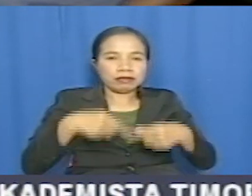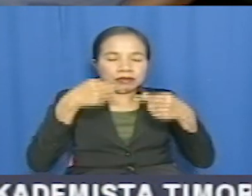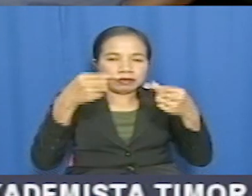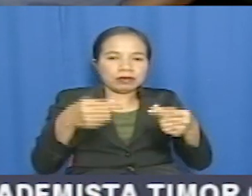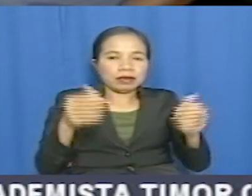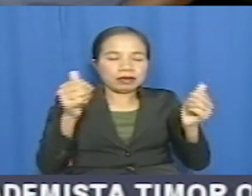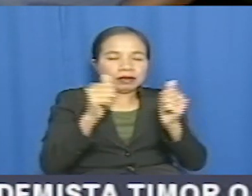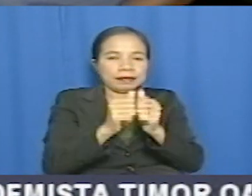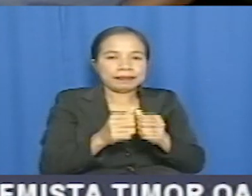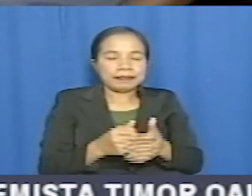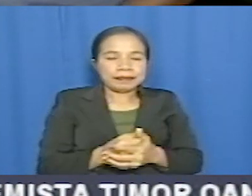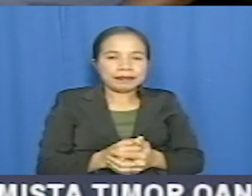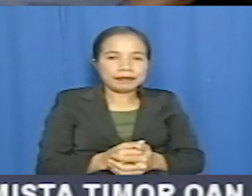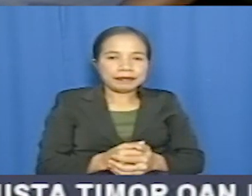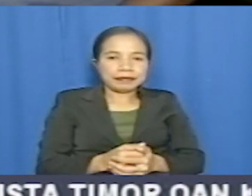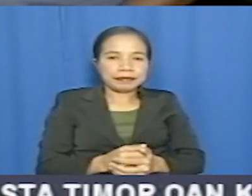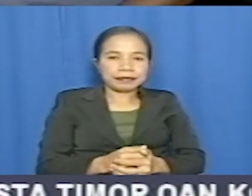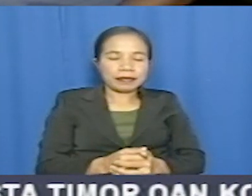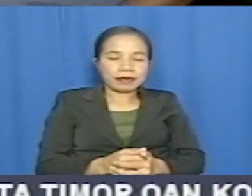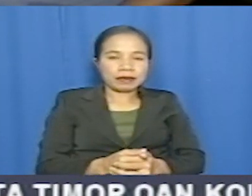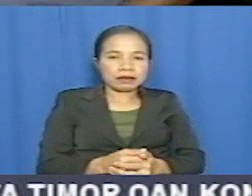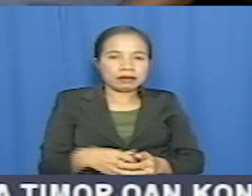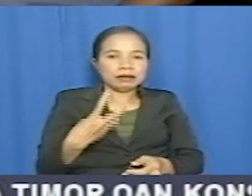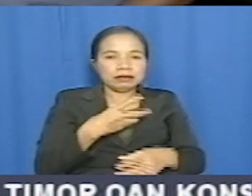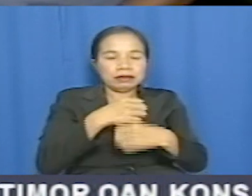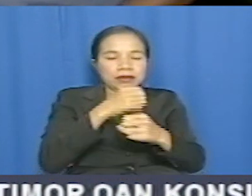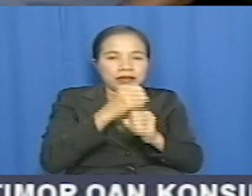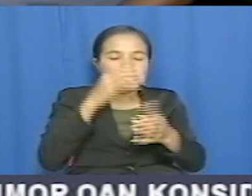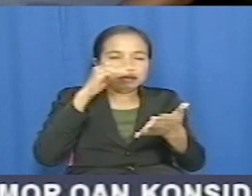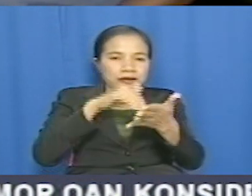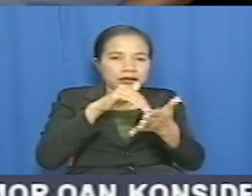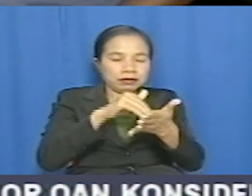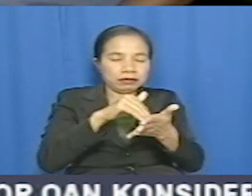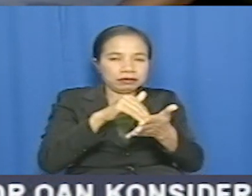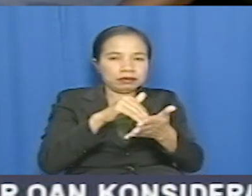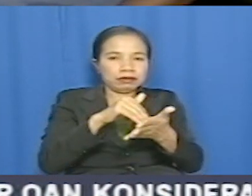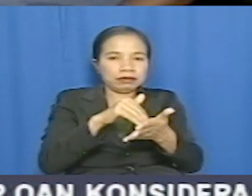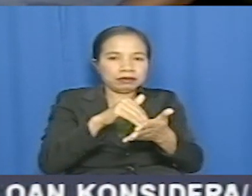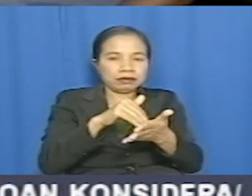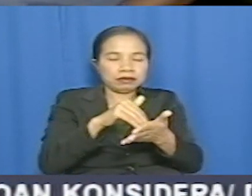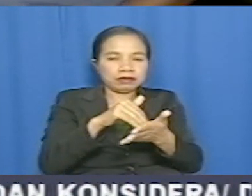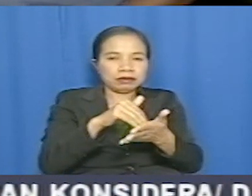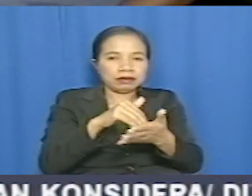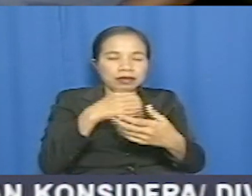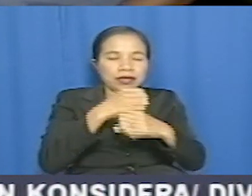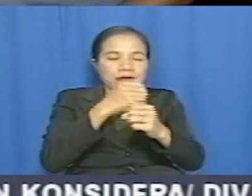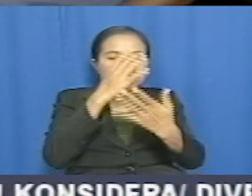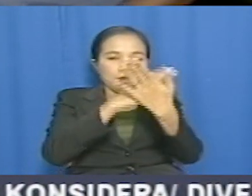samoto ho Timor Gap iha ne ba ita halo istudu sida ke detalado husi na ba ita kumesa hariana struktura